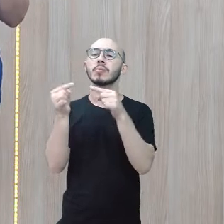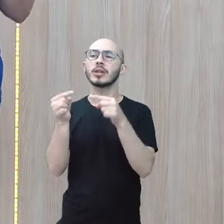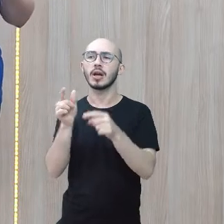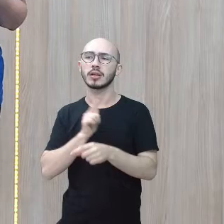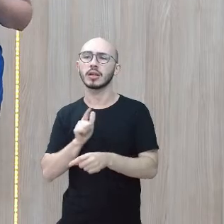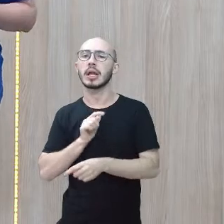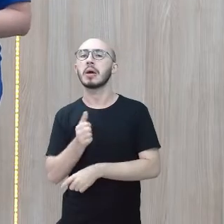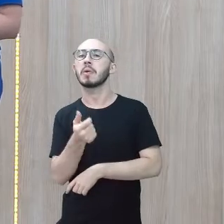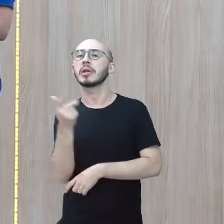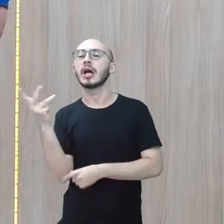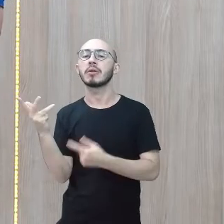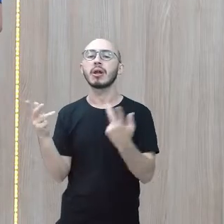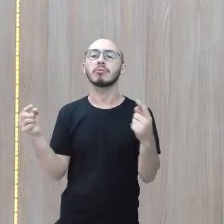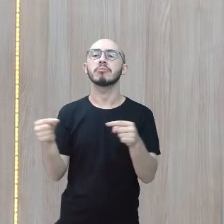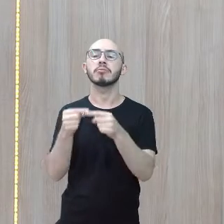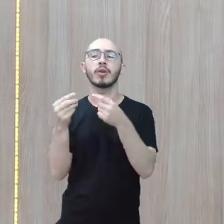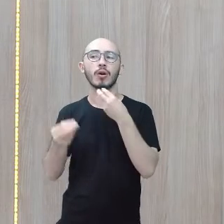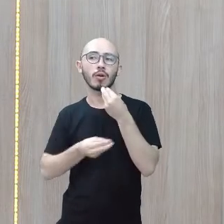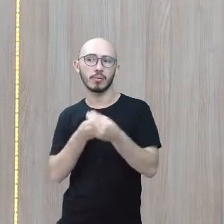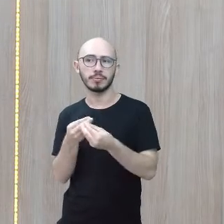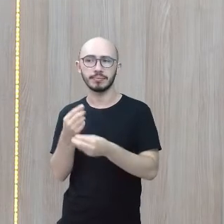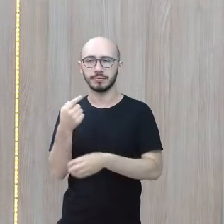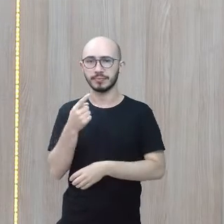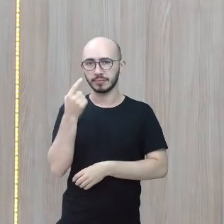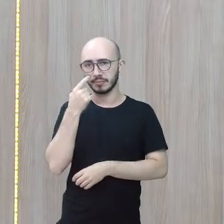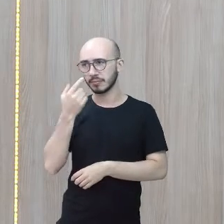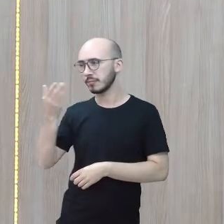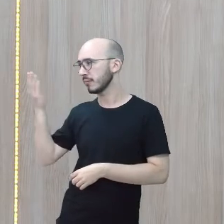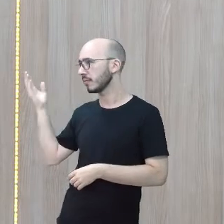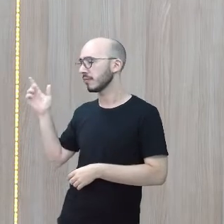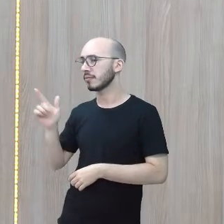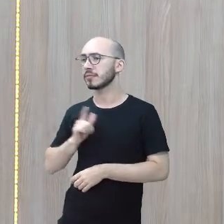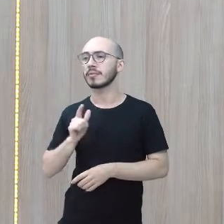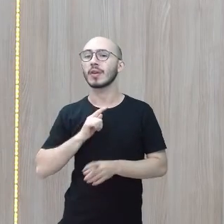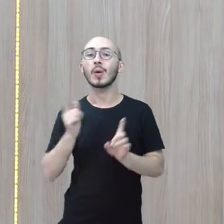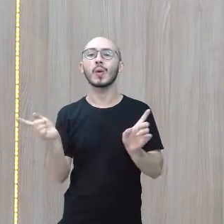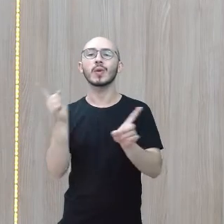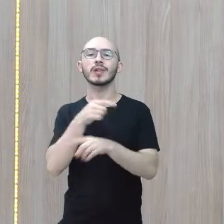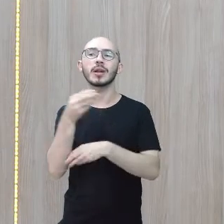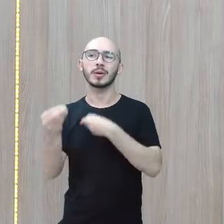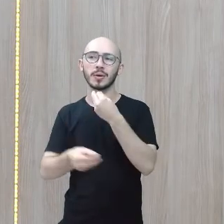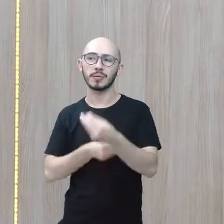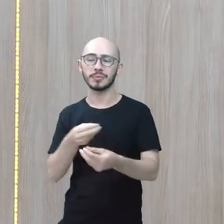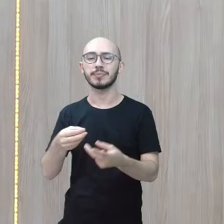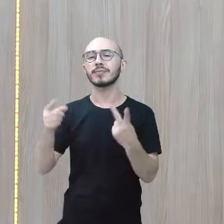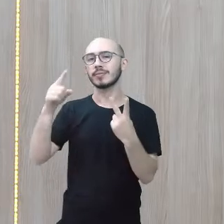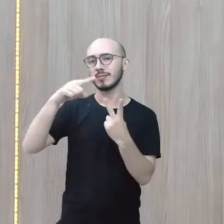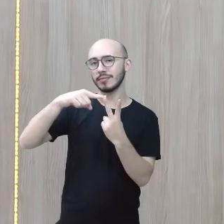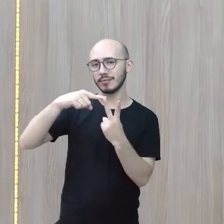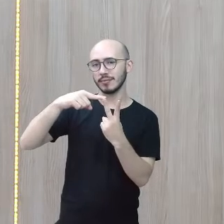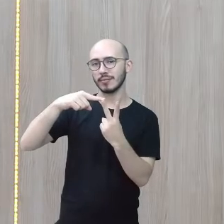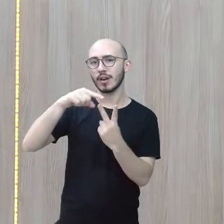essa quantidade? Então, aqui a gente tem a ideia contrária, ó. A raiz oitava